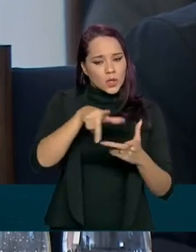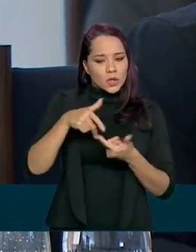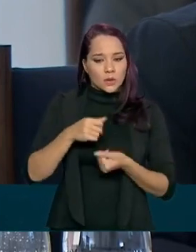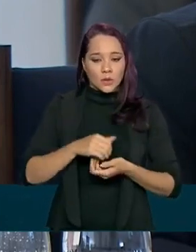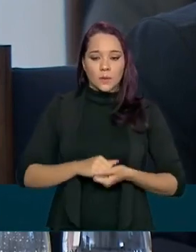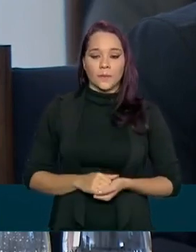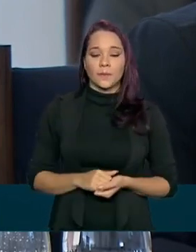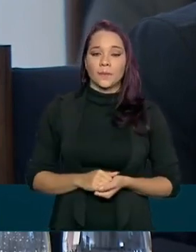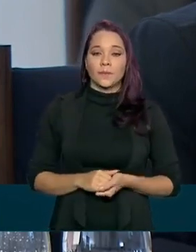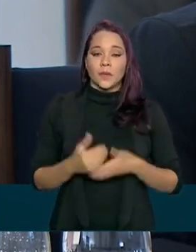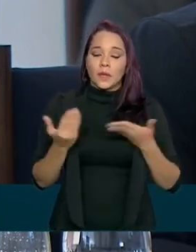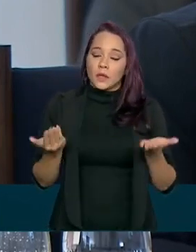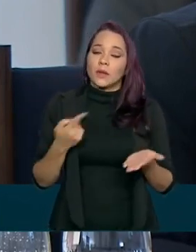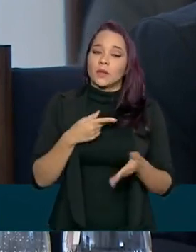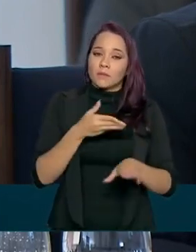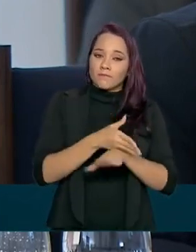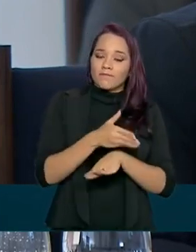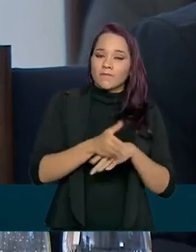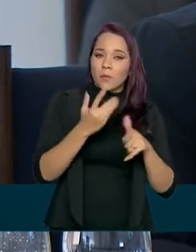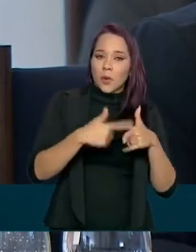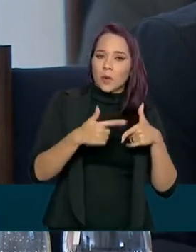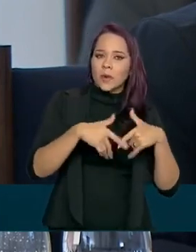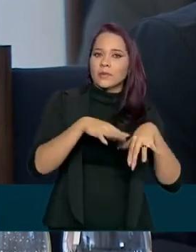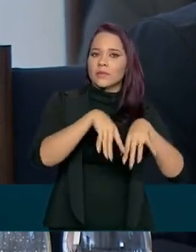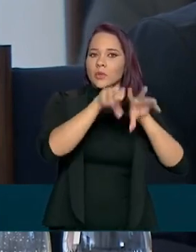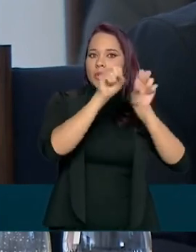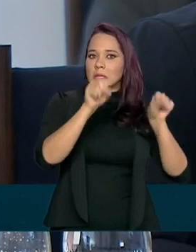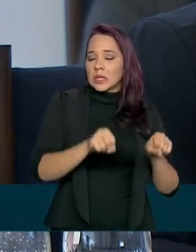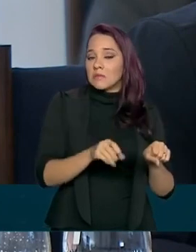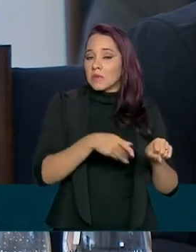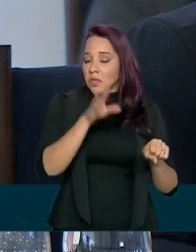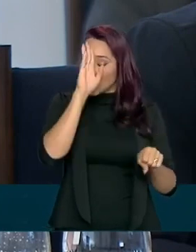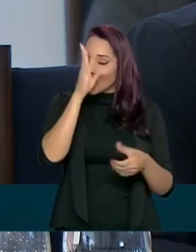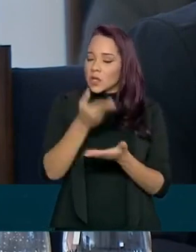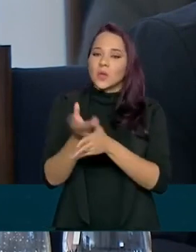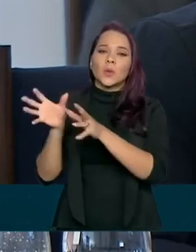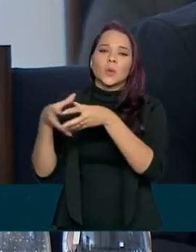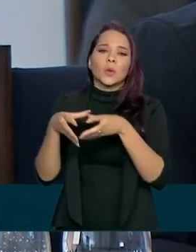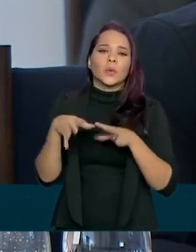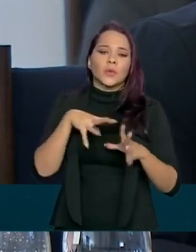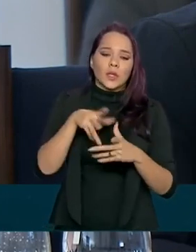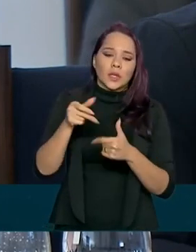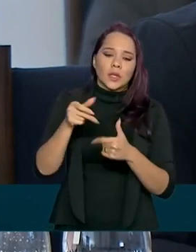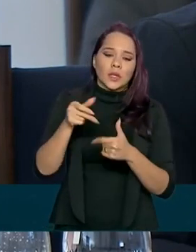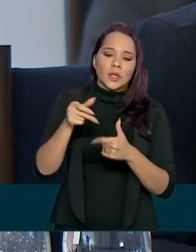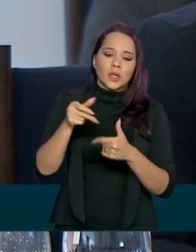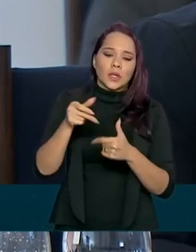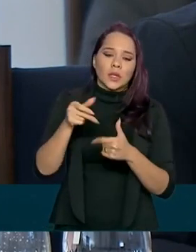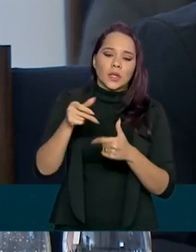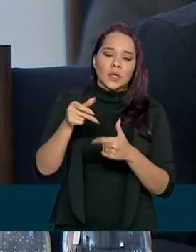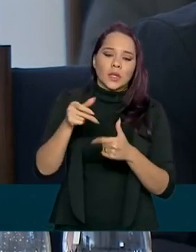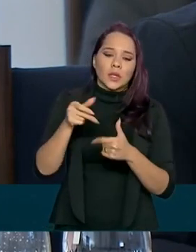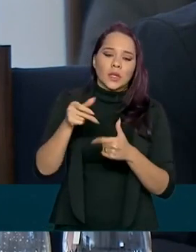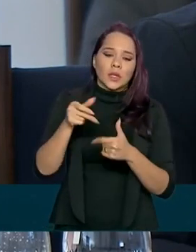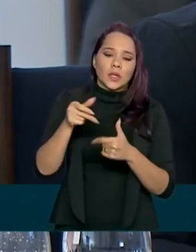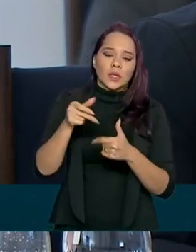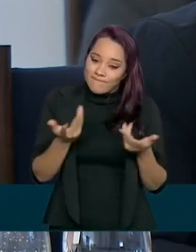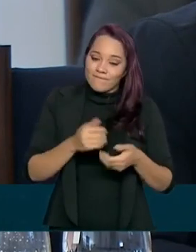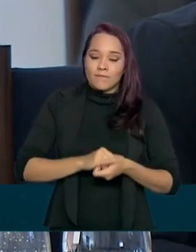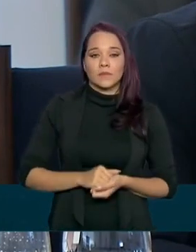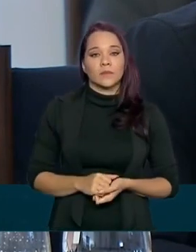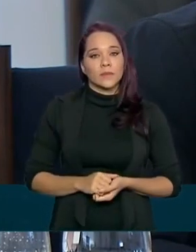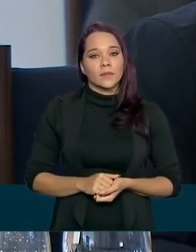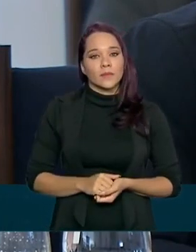e isso faz parte também que o problema sistêmico nós acreditamos em organismos internacionais mas sim com o ms é muito claramente o